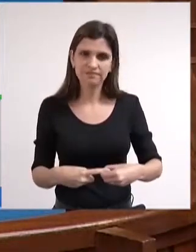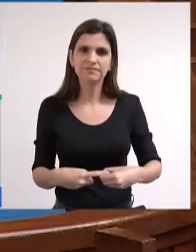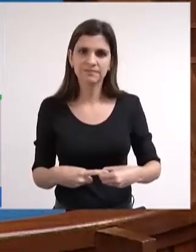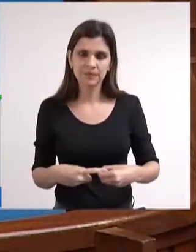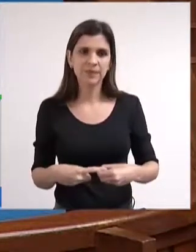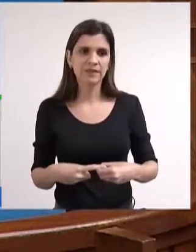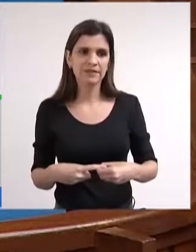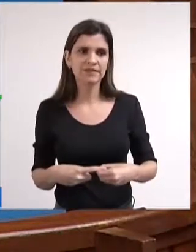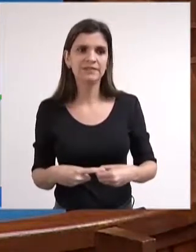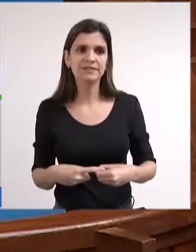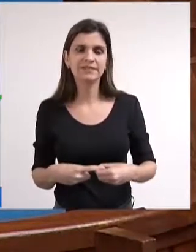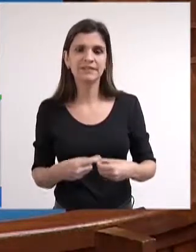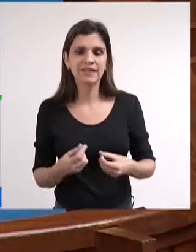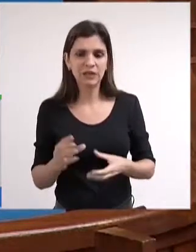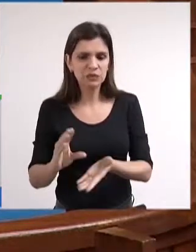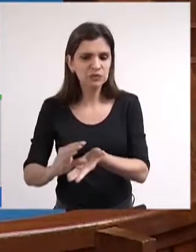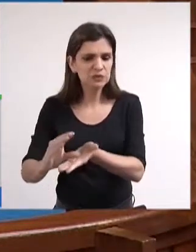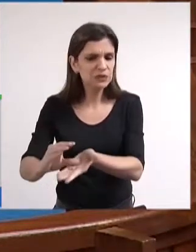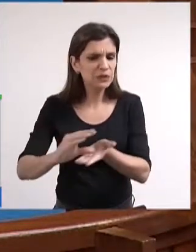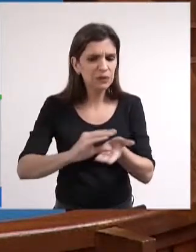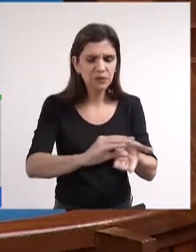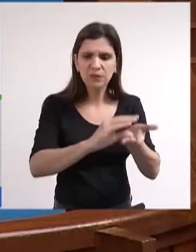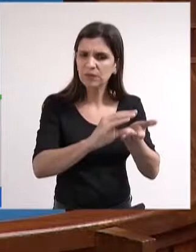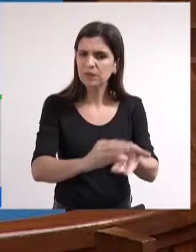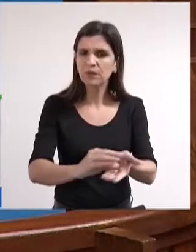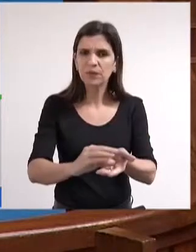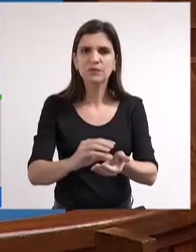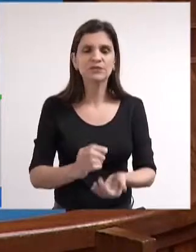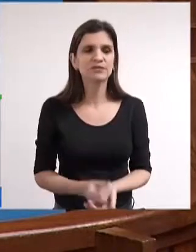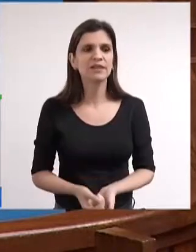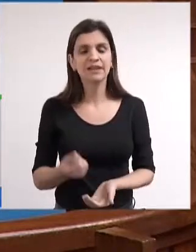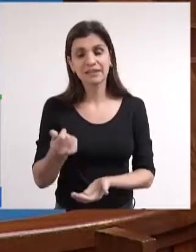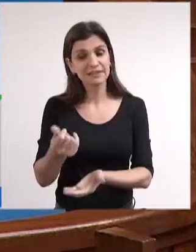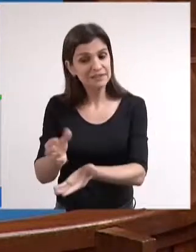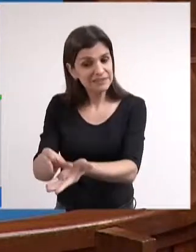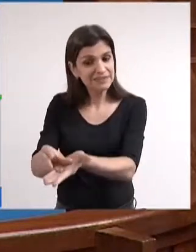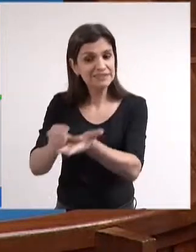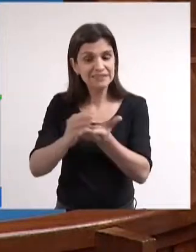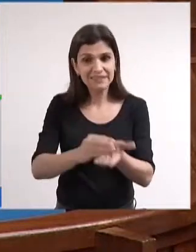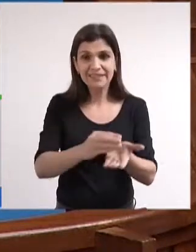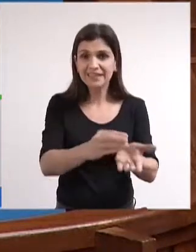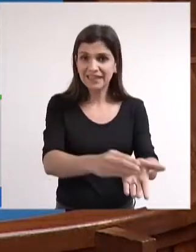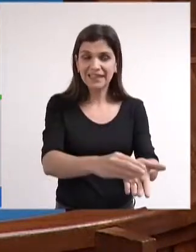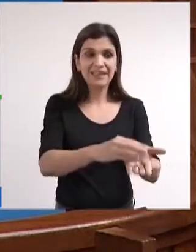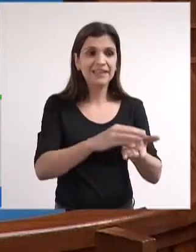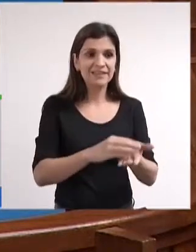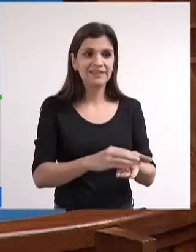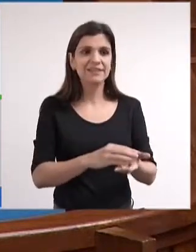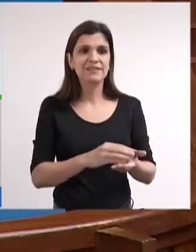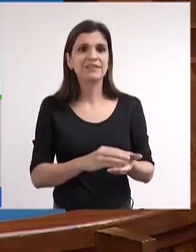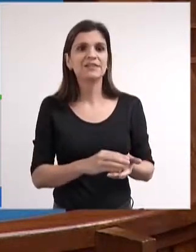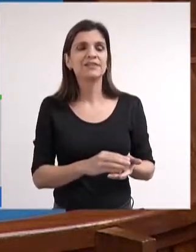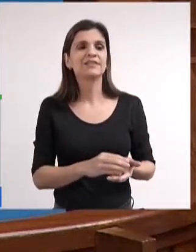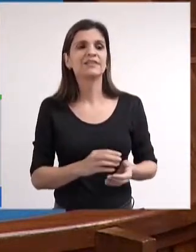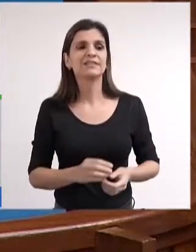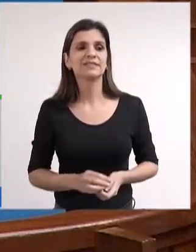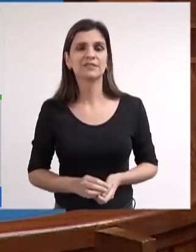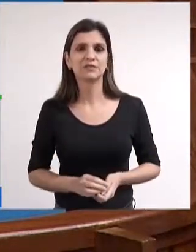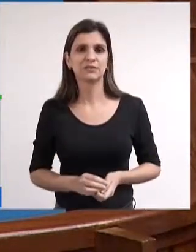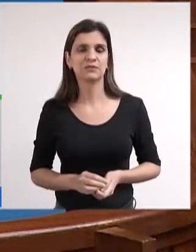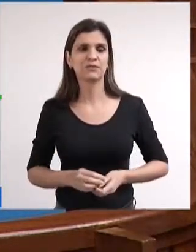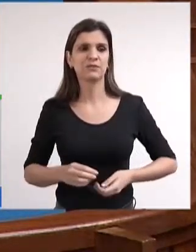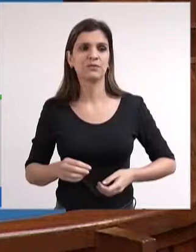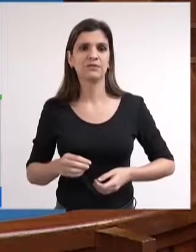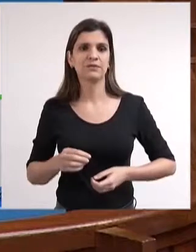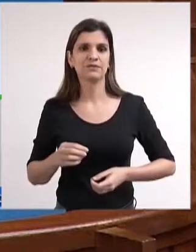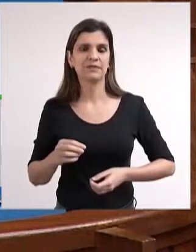dos municípios, queda nas arrecadações, no que tange a limite prudencial com gasto pessoal. Ou